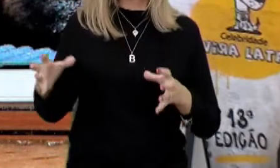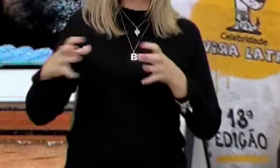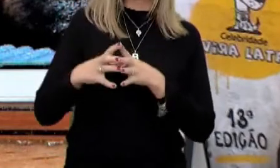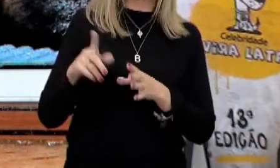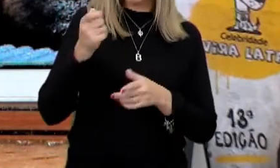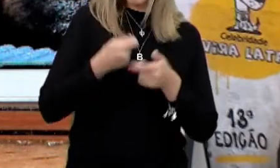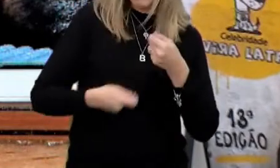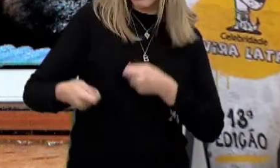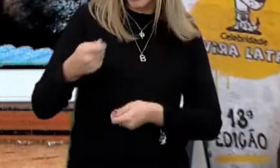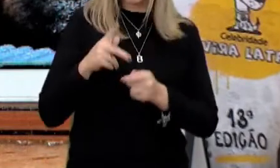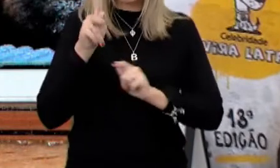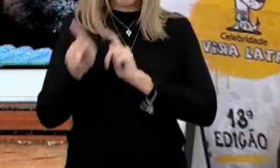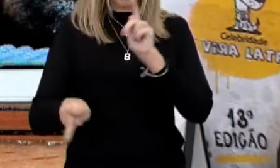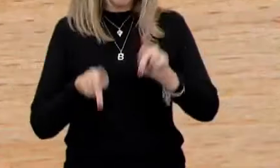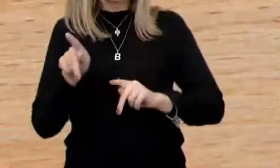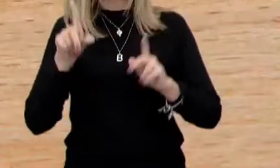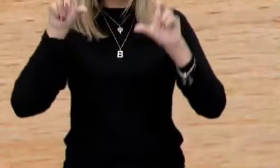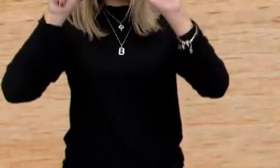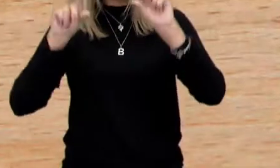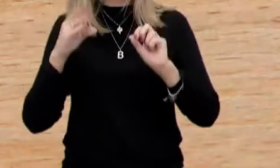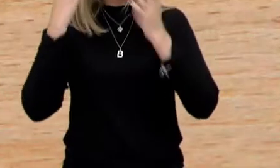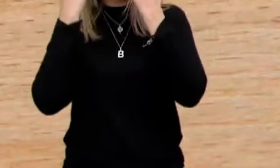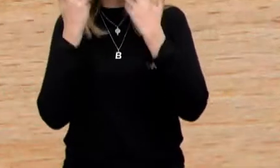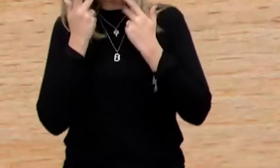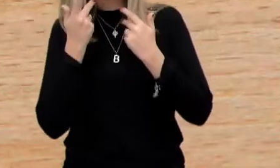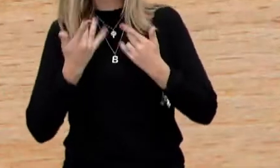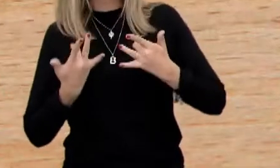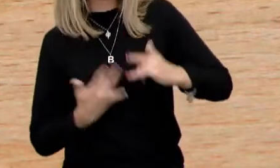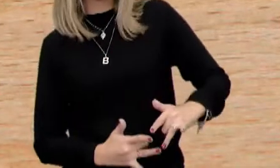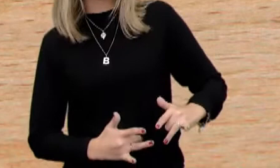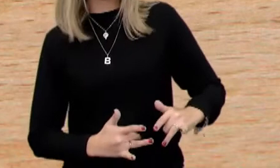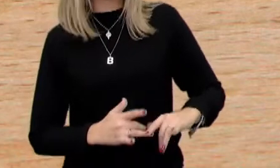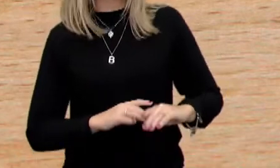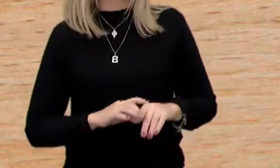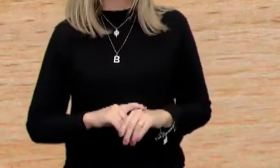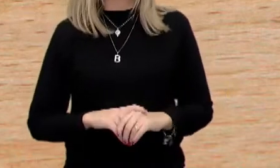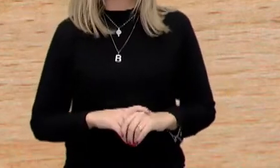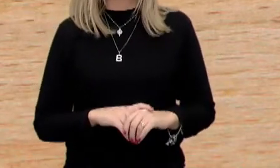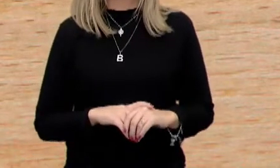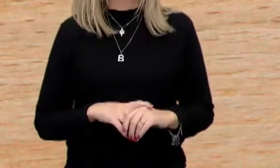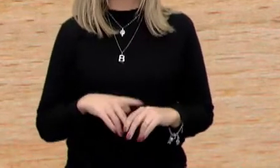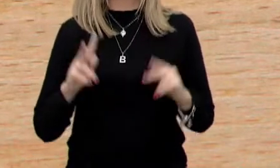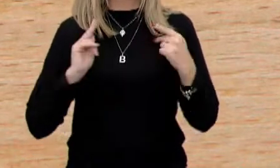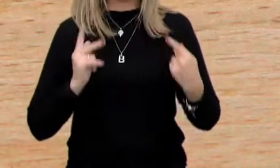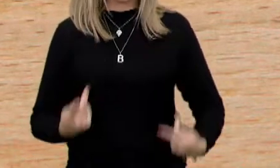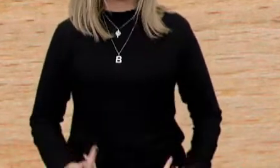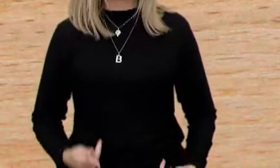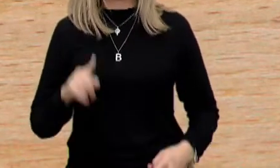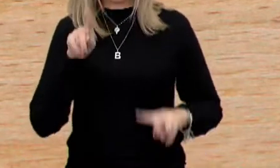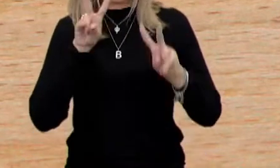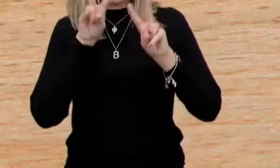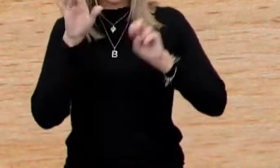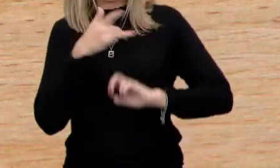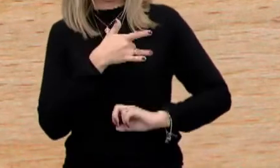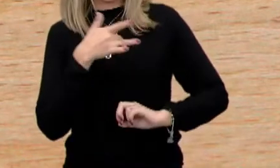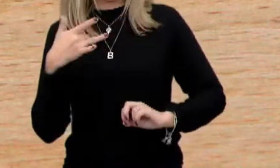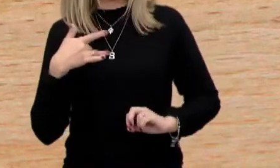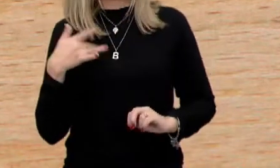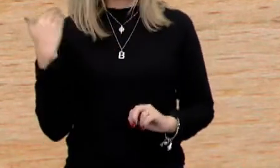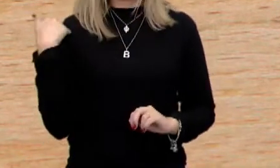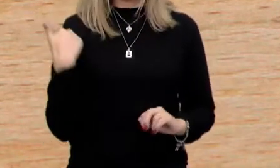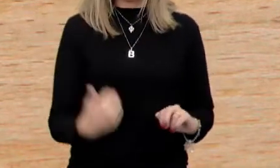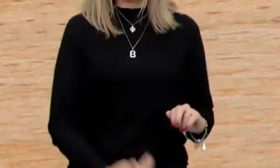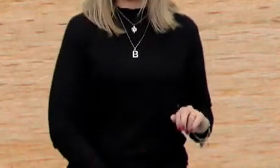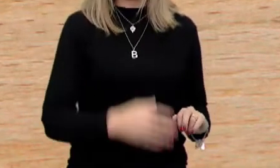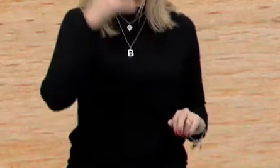controle populacional, então são menos animais abandonados. Do ponto de vista coletivo, para o humano, é uma questão de saúde pública, é uma